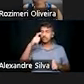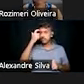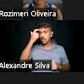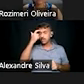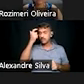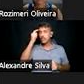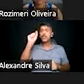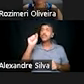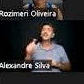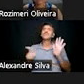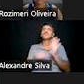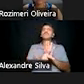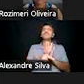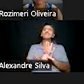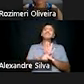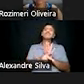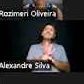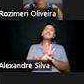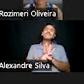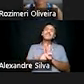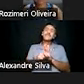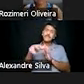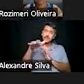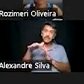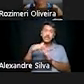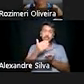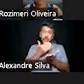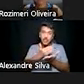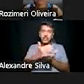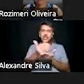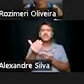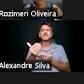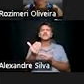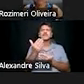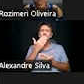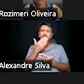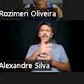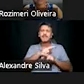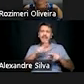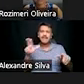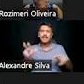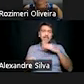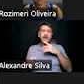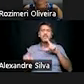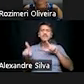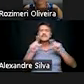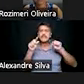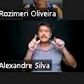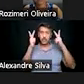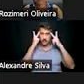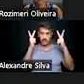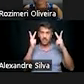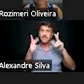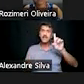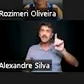à questão da origem das espécies, da Uhum. seleção natural. Mas o Darwin,